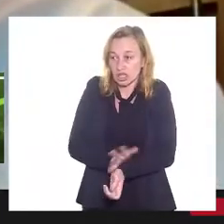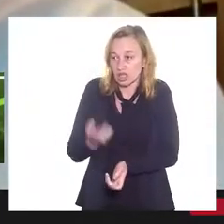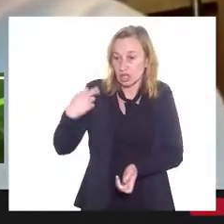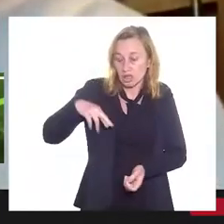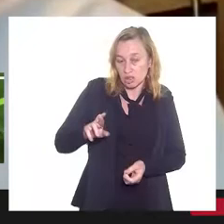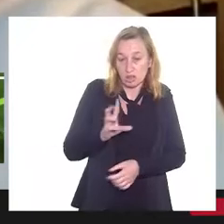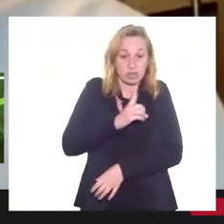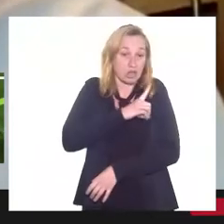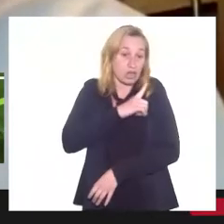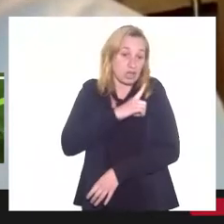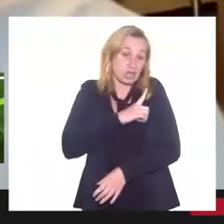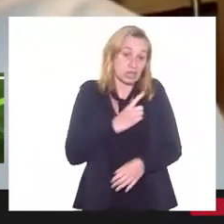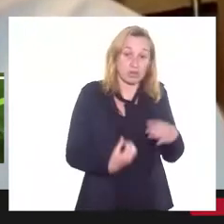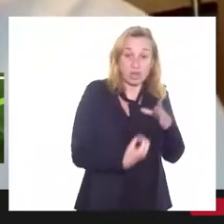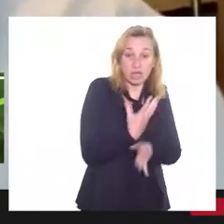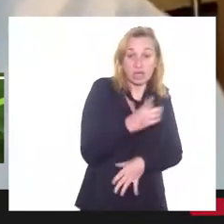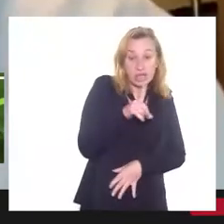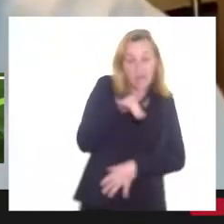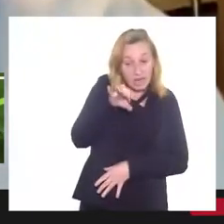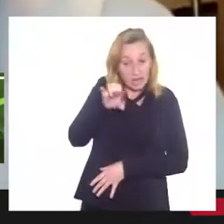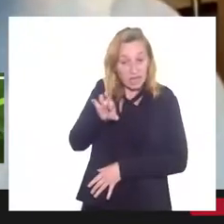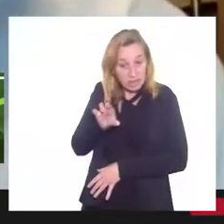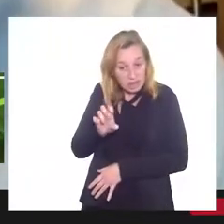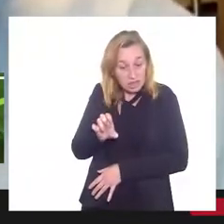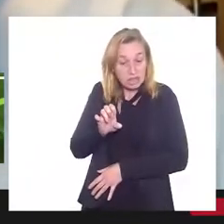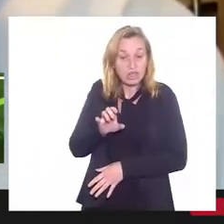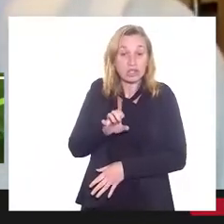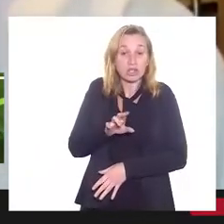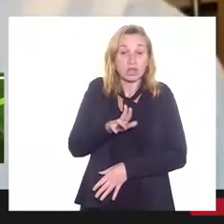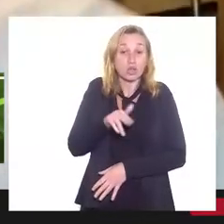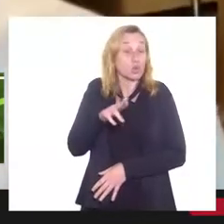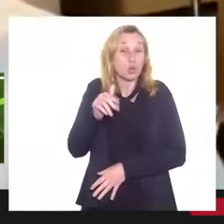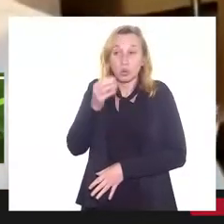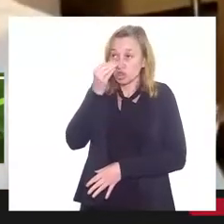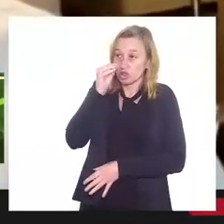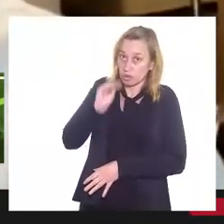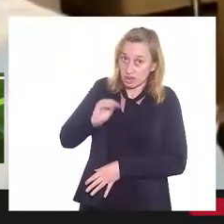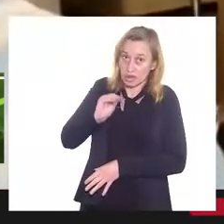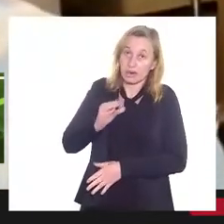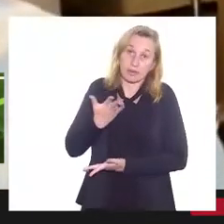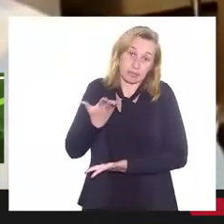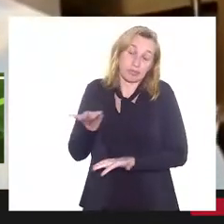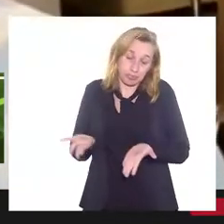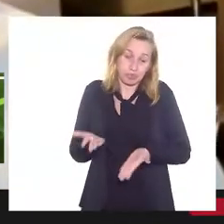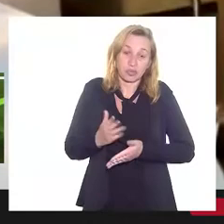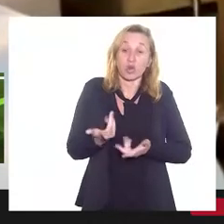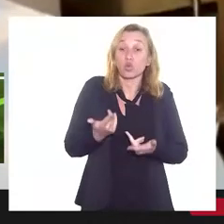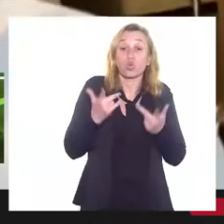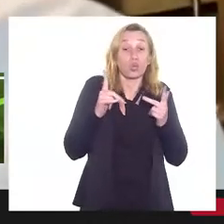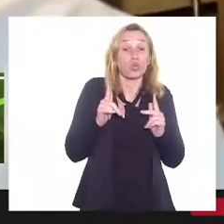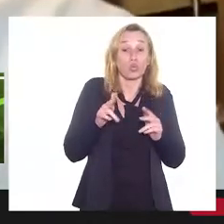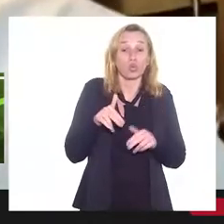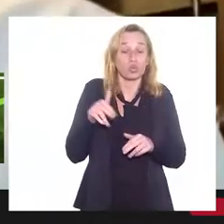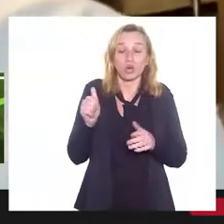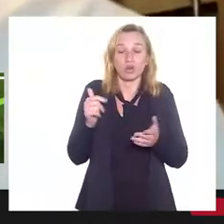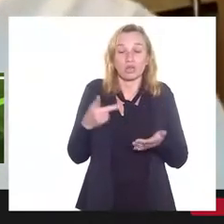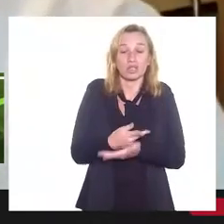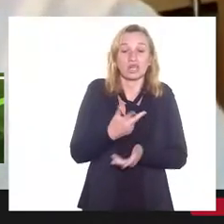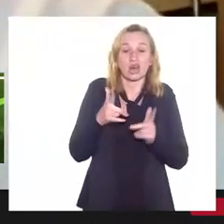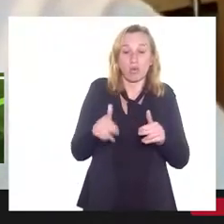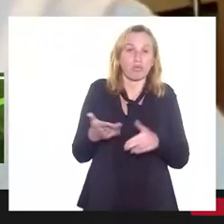a delegacia que eu criei a decradi que jamais tirarei Sábio no passado e Isso foi hoje